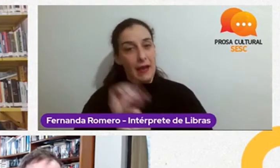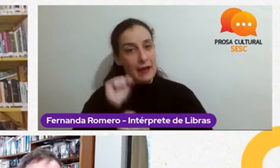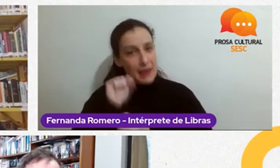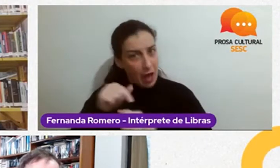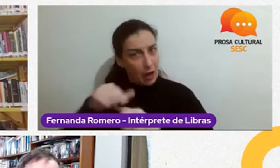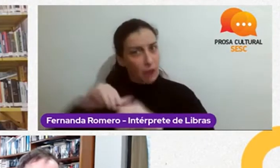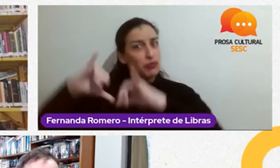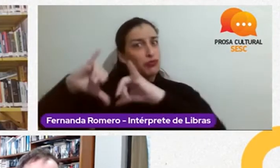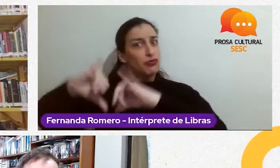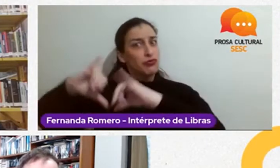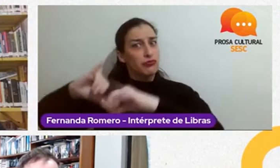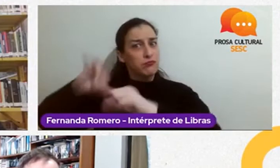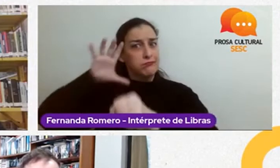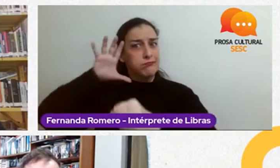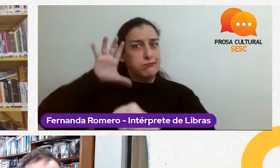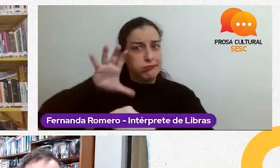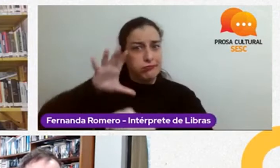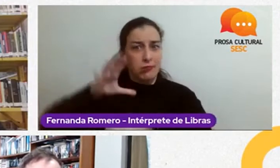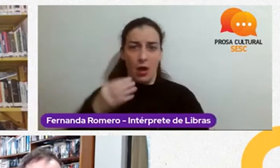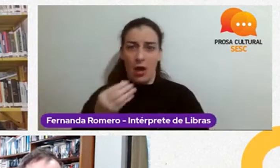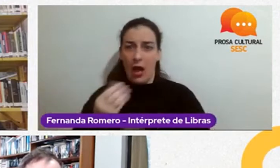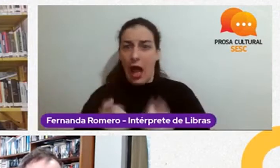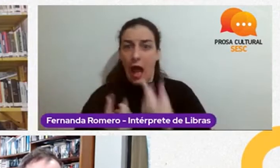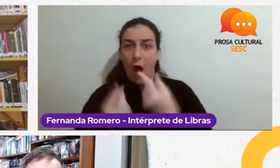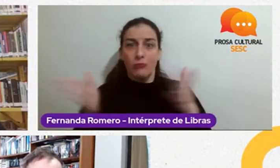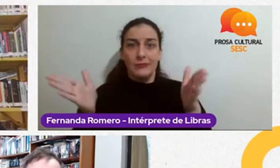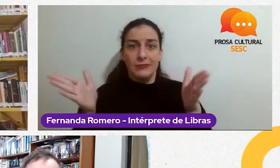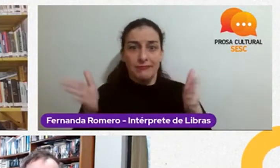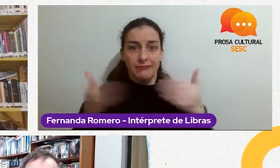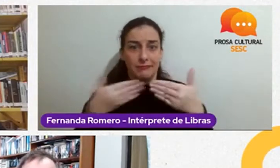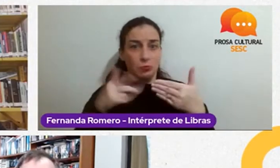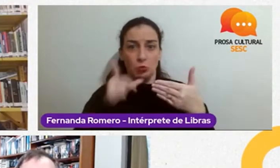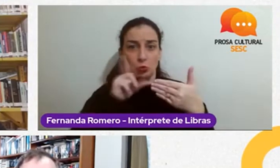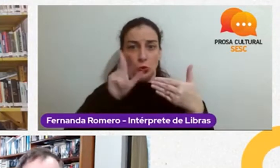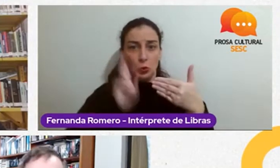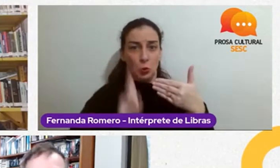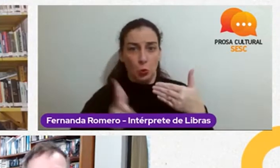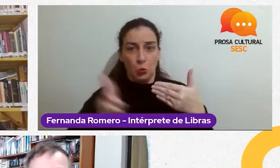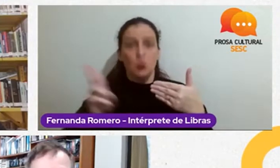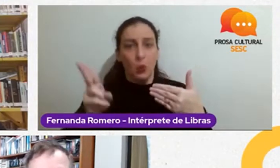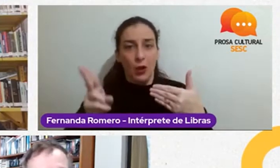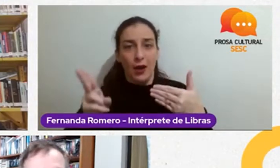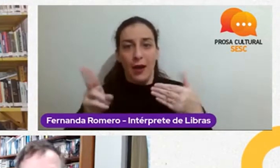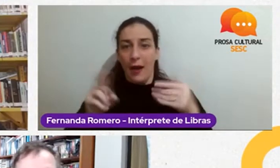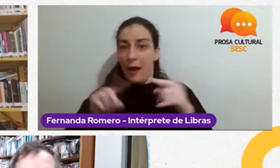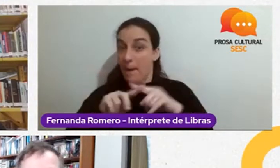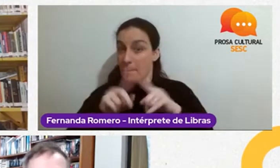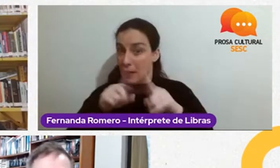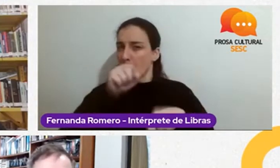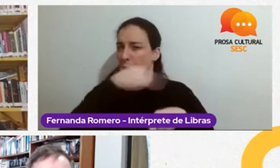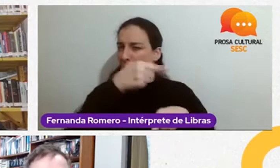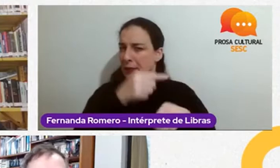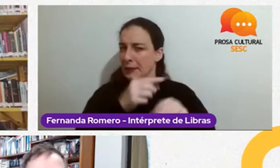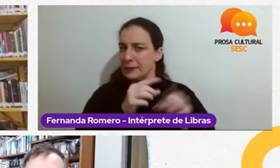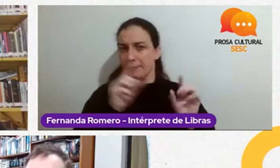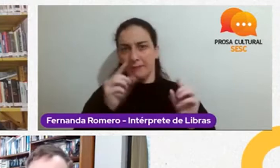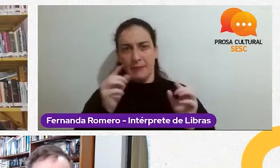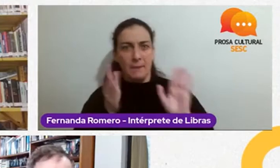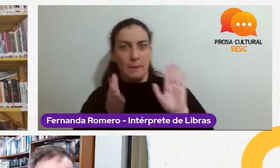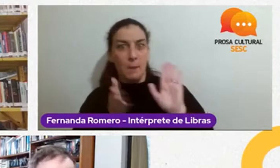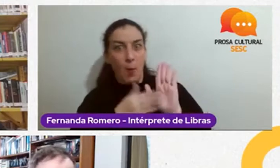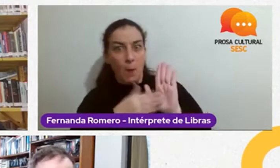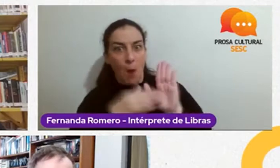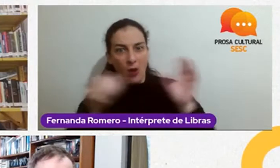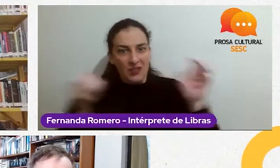um baque, né? Muitas delas não conseguiram seguir, mas outras se propuseram a fazer eventos com escritores, e